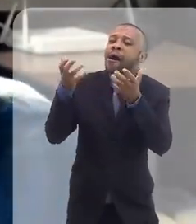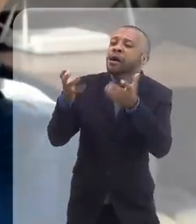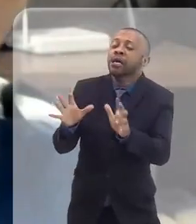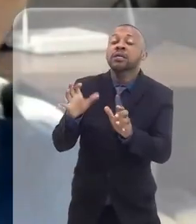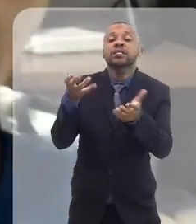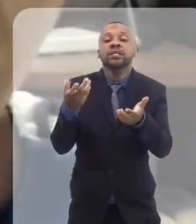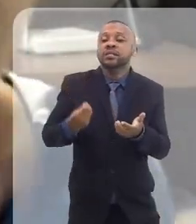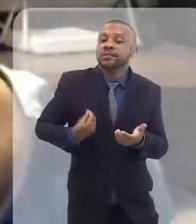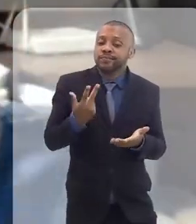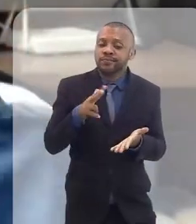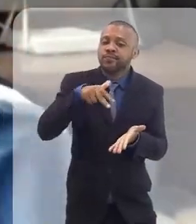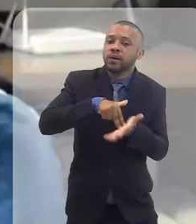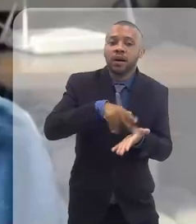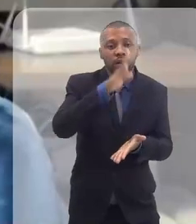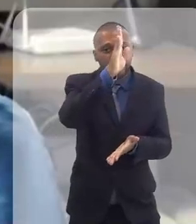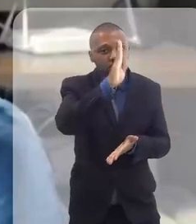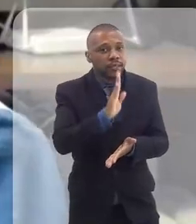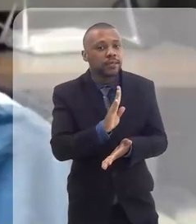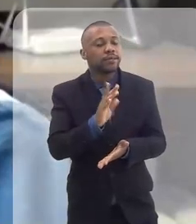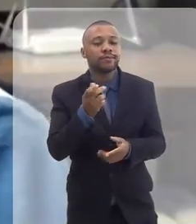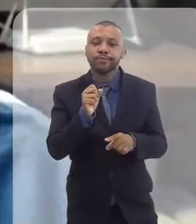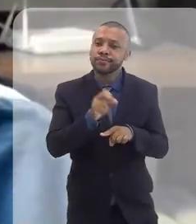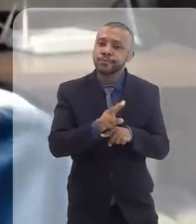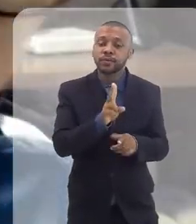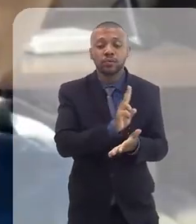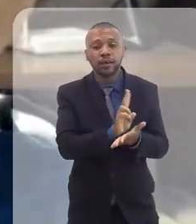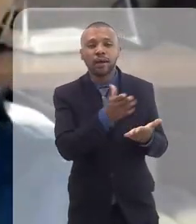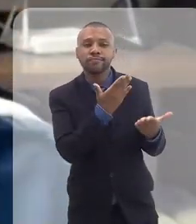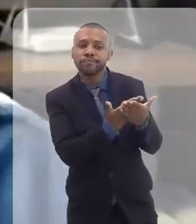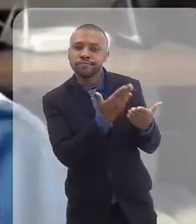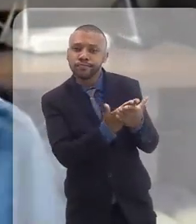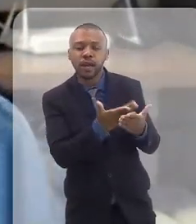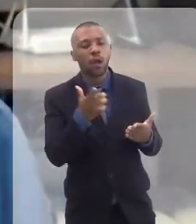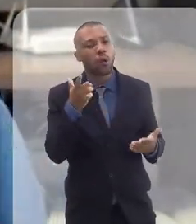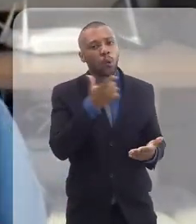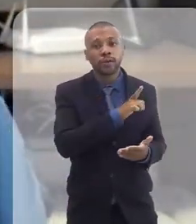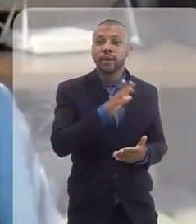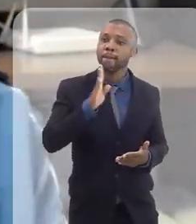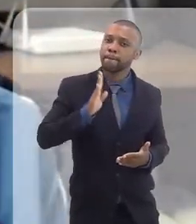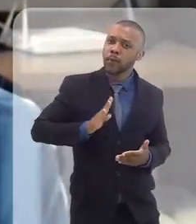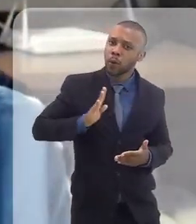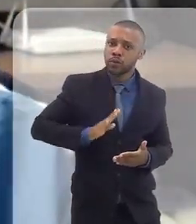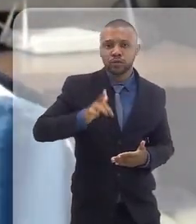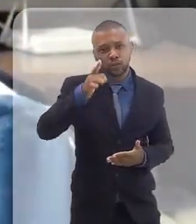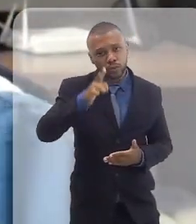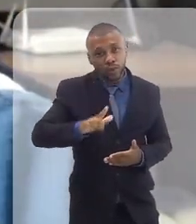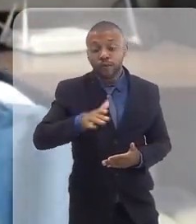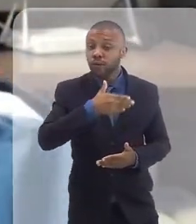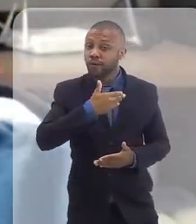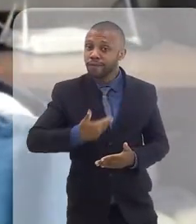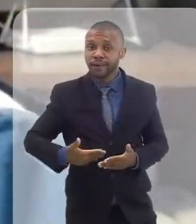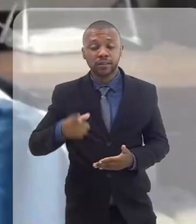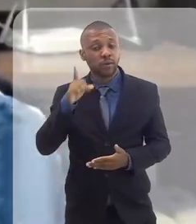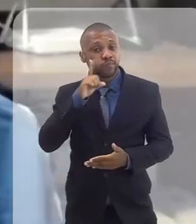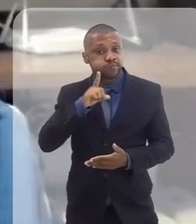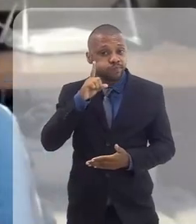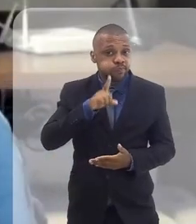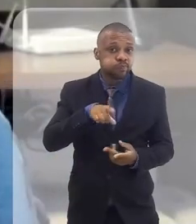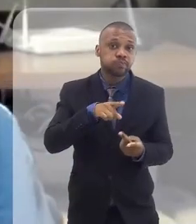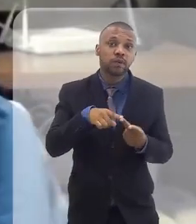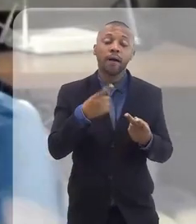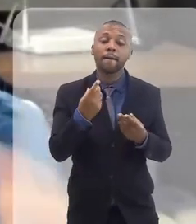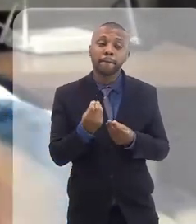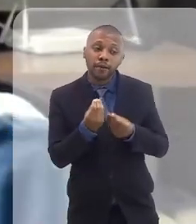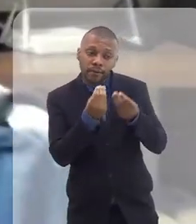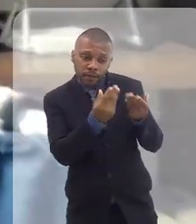eu não quero, eu quero estar no Brasil. Fiz a universidade aqui, aí ganhei bolsa, de novo, do governo